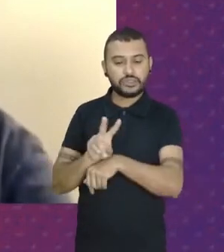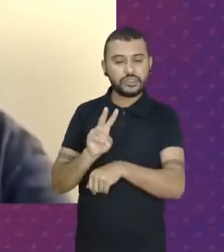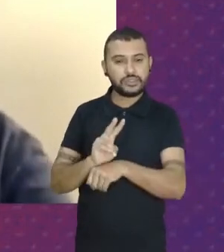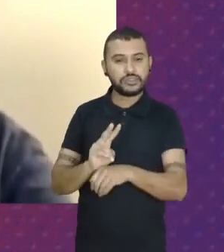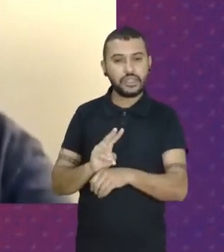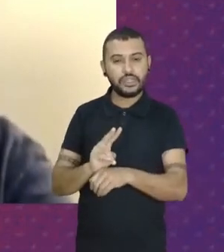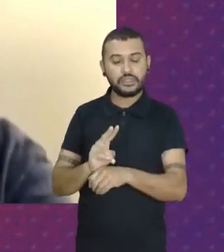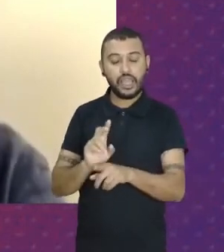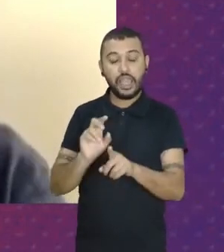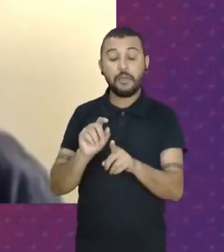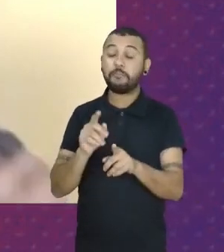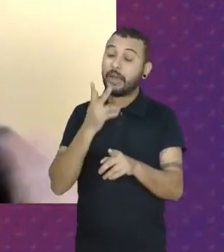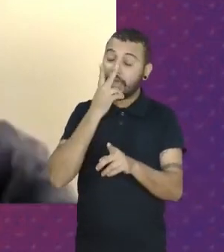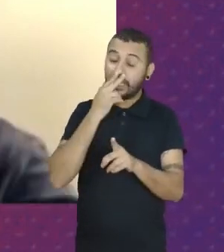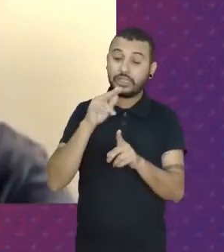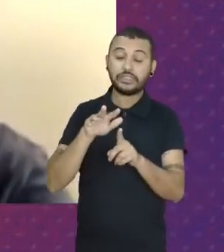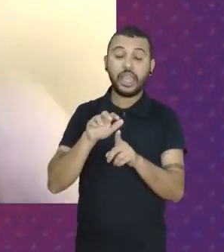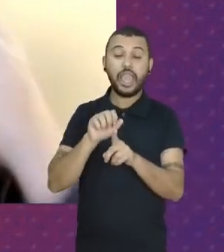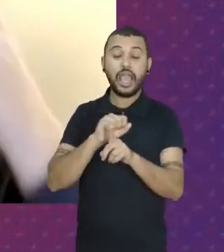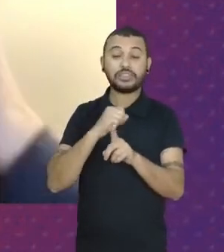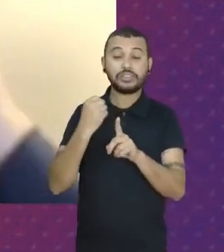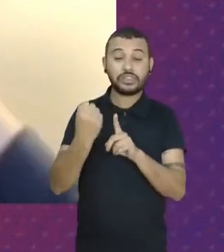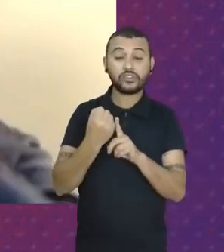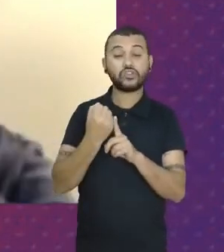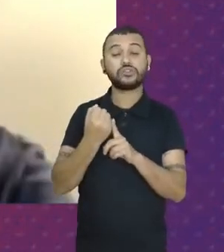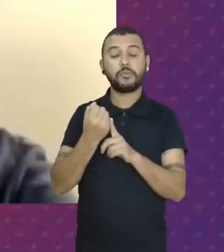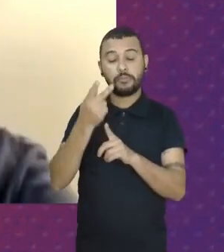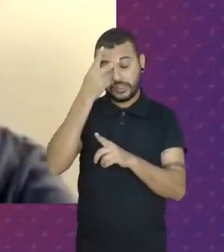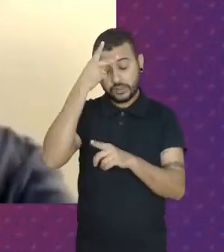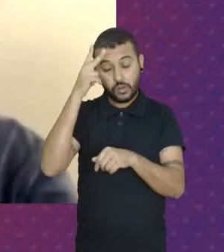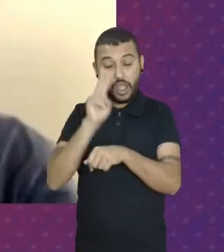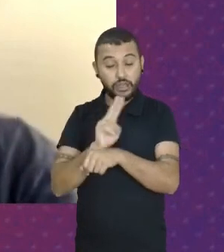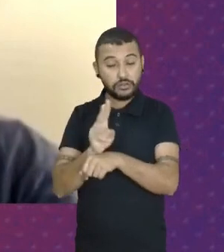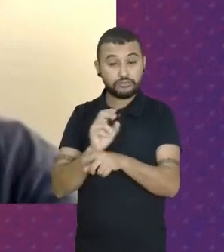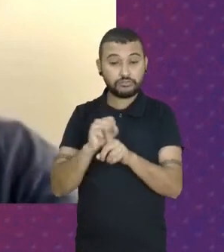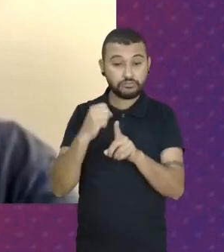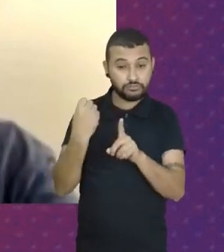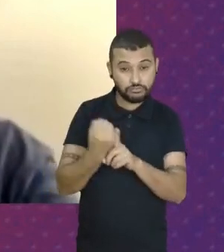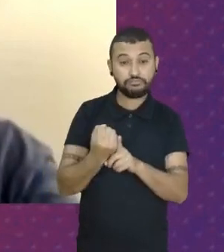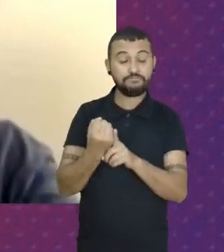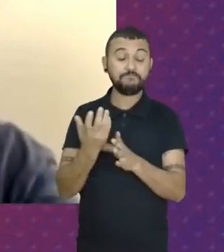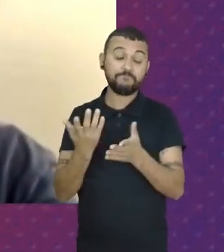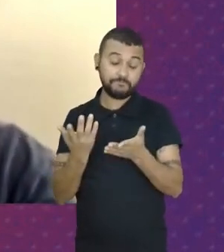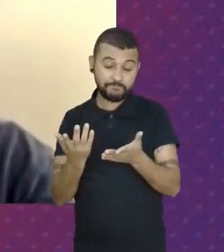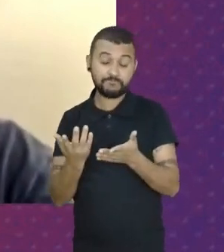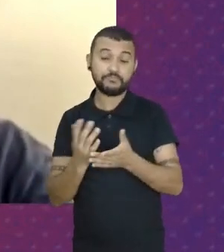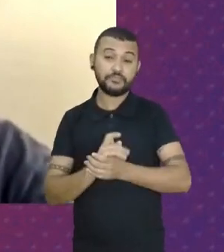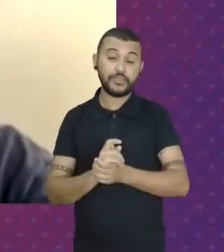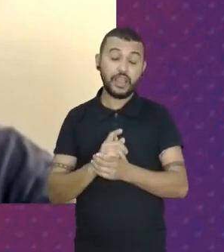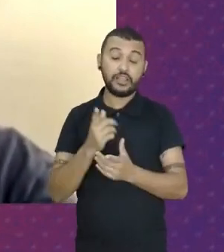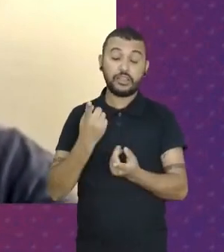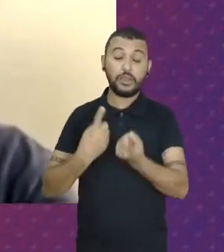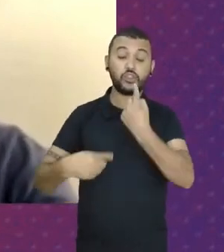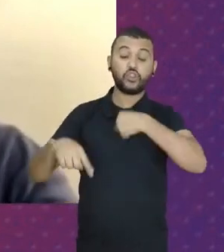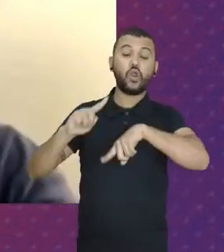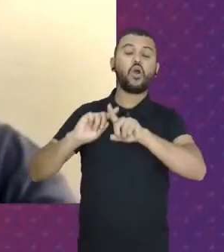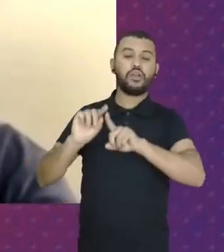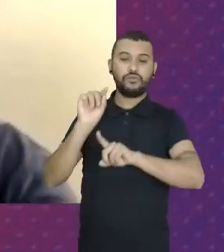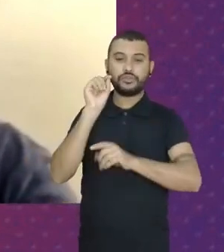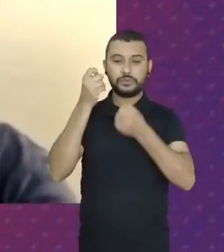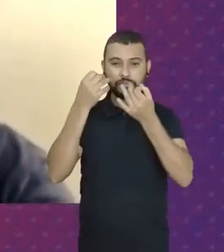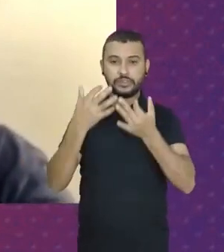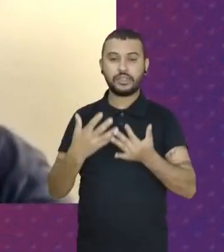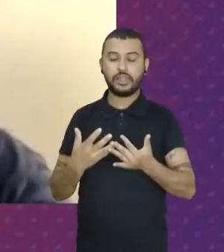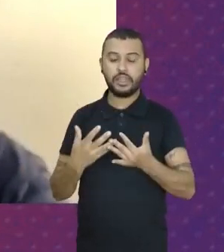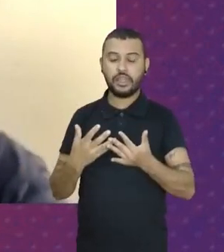assistência social, né? A creche era uma política vinculada com a assistência social, e aí acontece uma transição